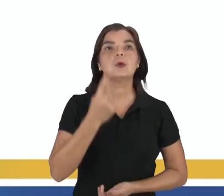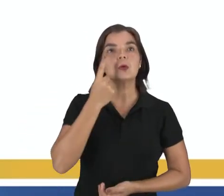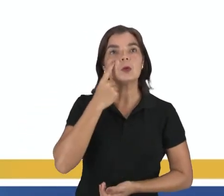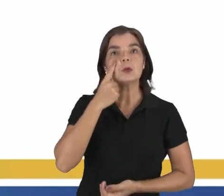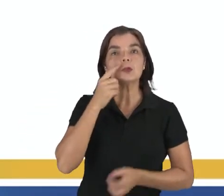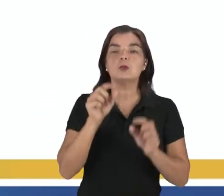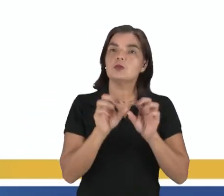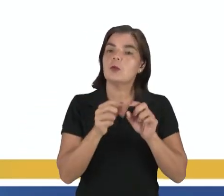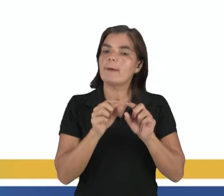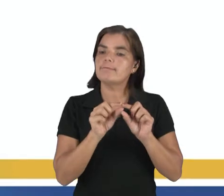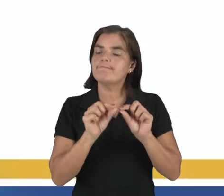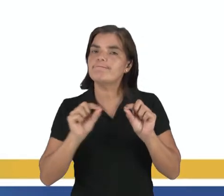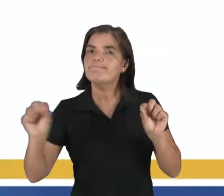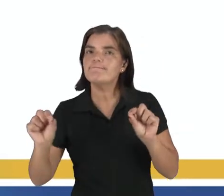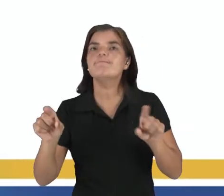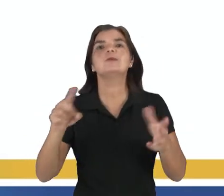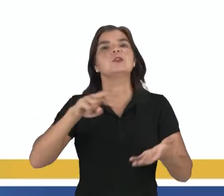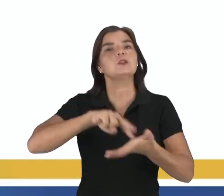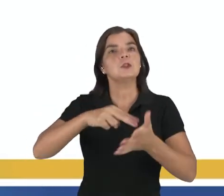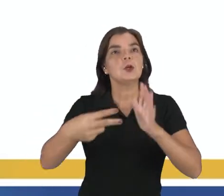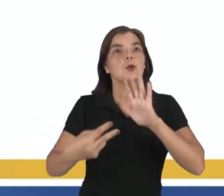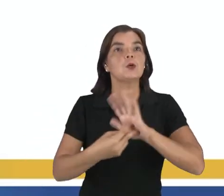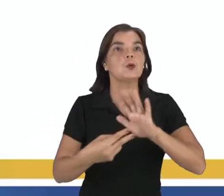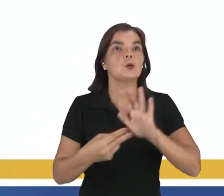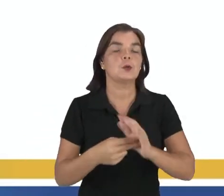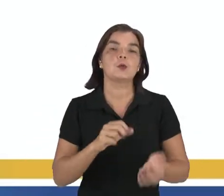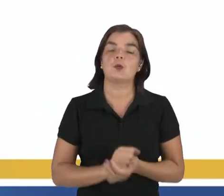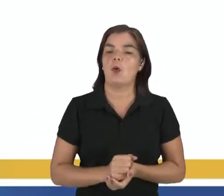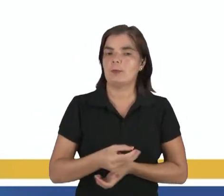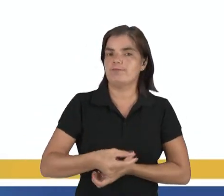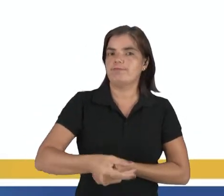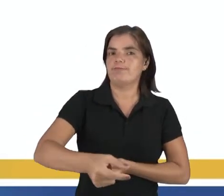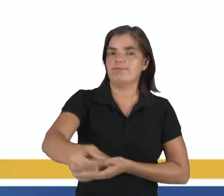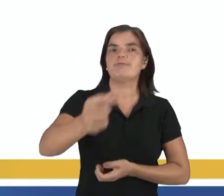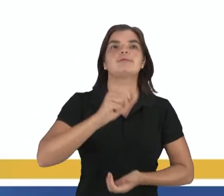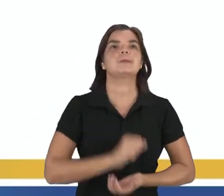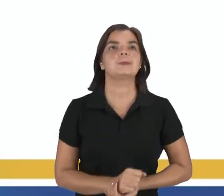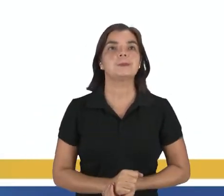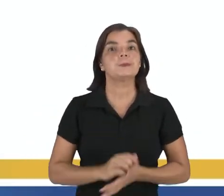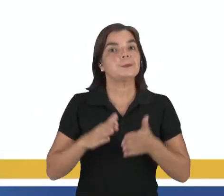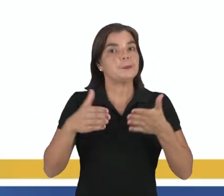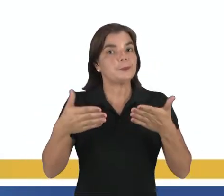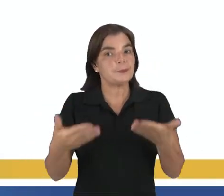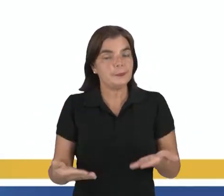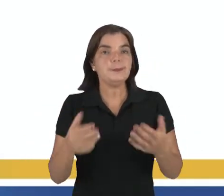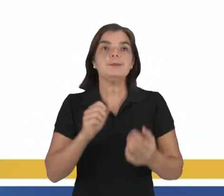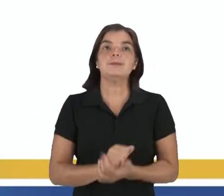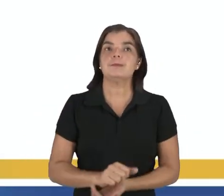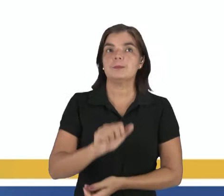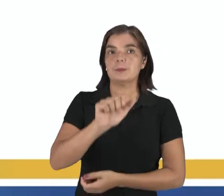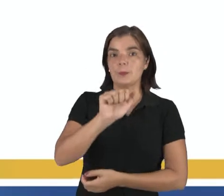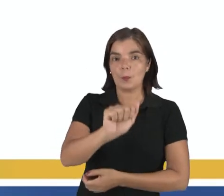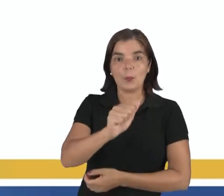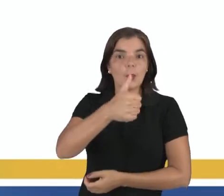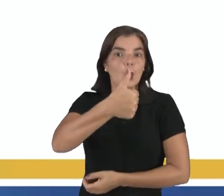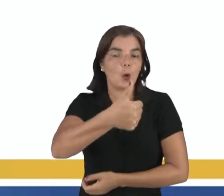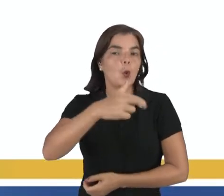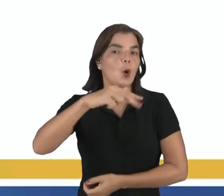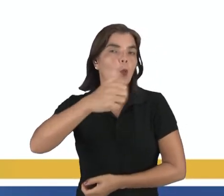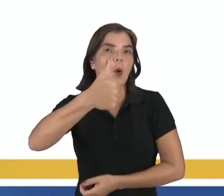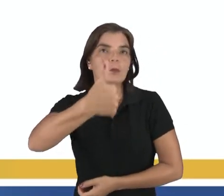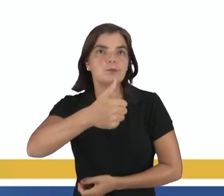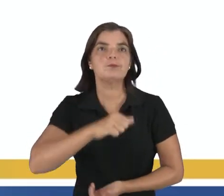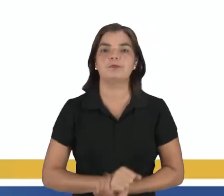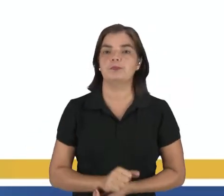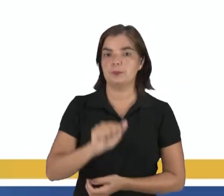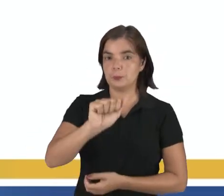de reticência, ela quer dizer que ela vai para o infinito, na qual o meu a índice 1 é igual